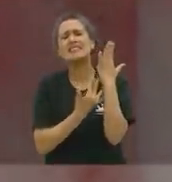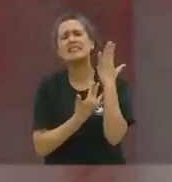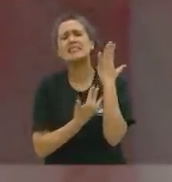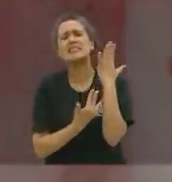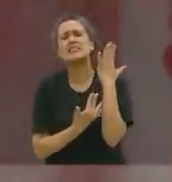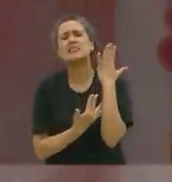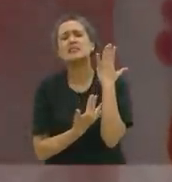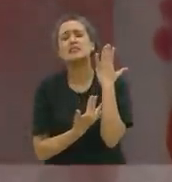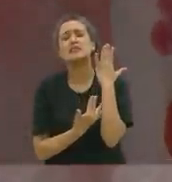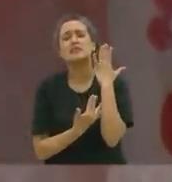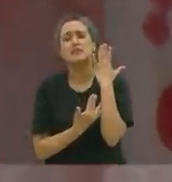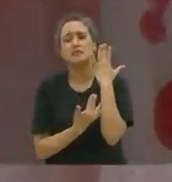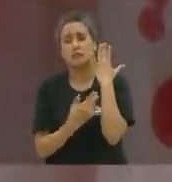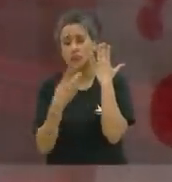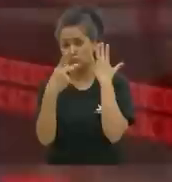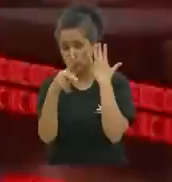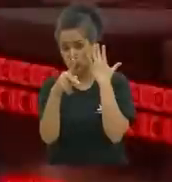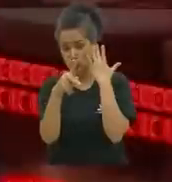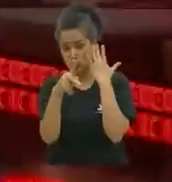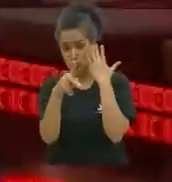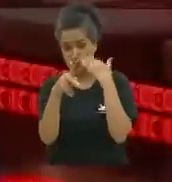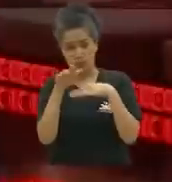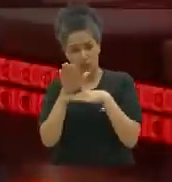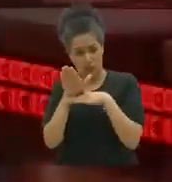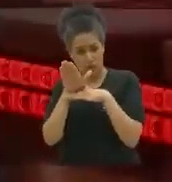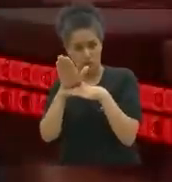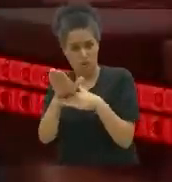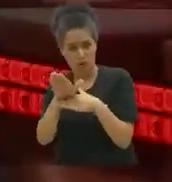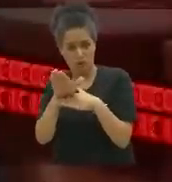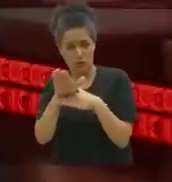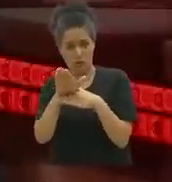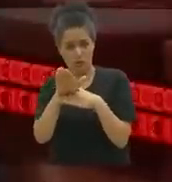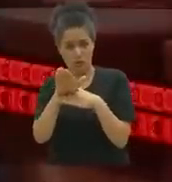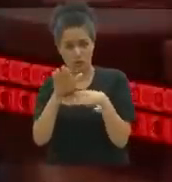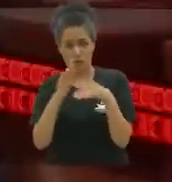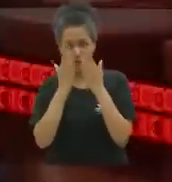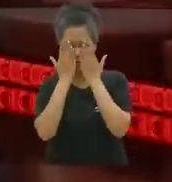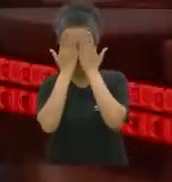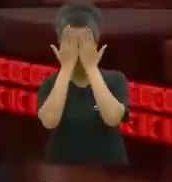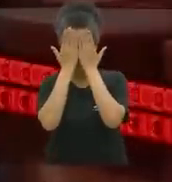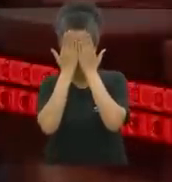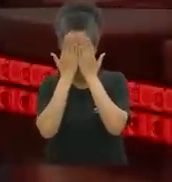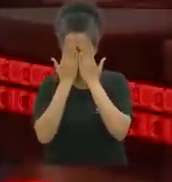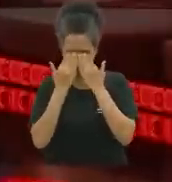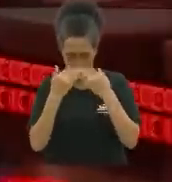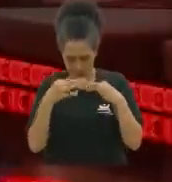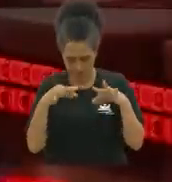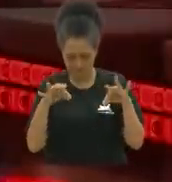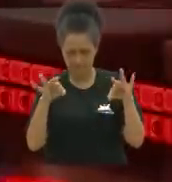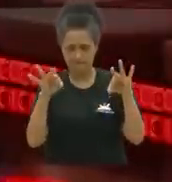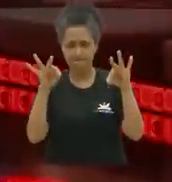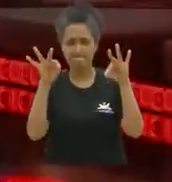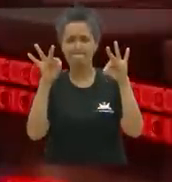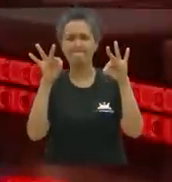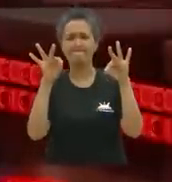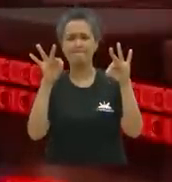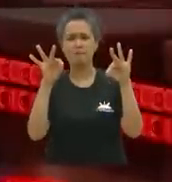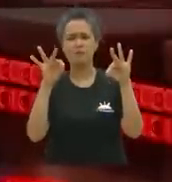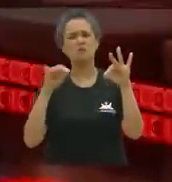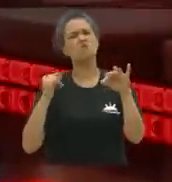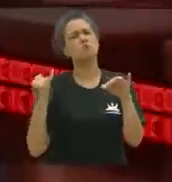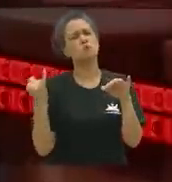A tua dor, a tua ajuda, Verônica, foi de grande importância, porque eles